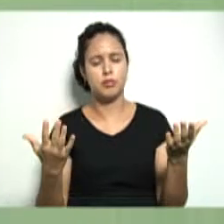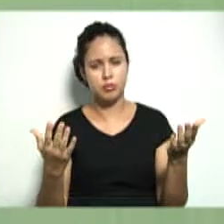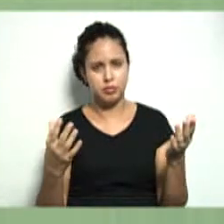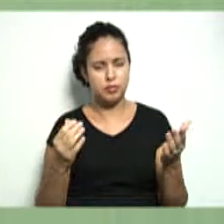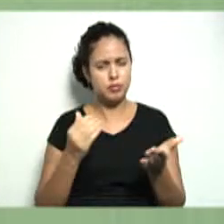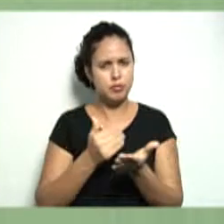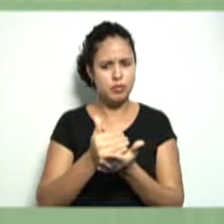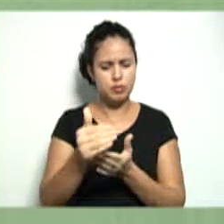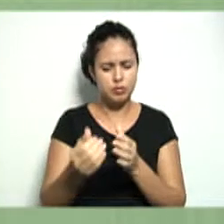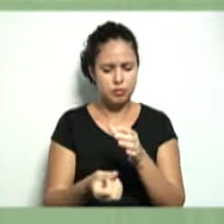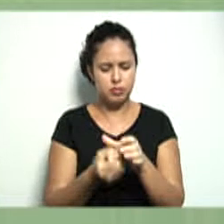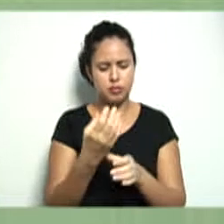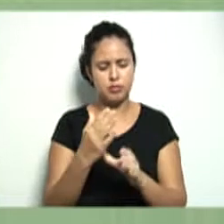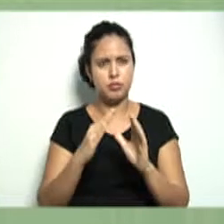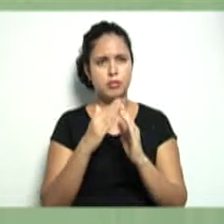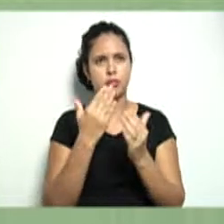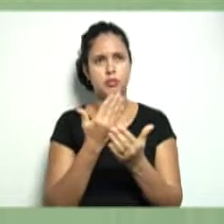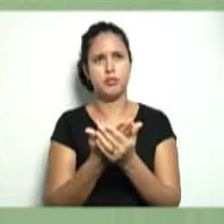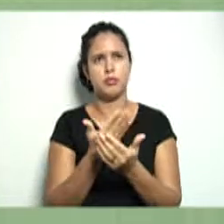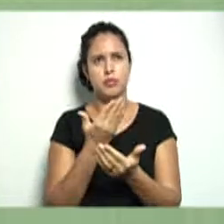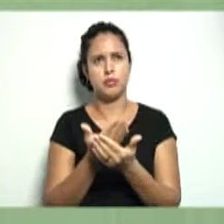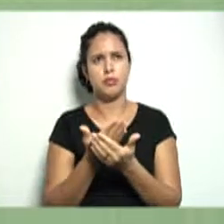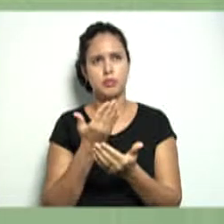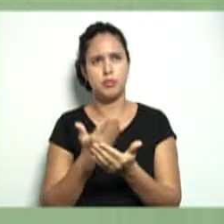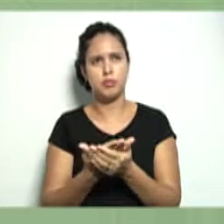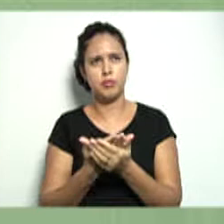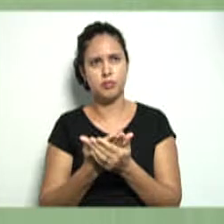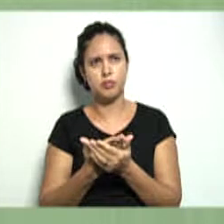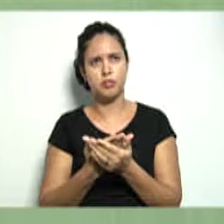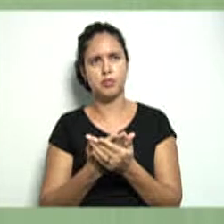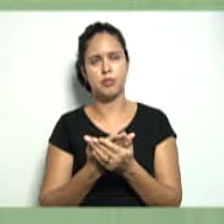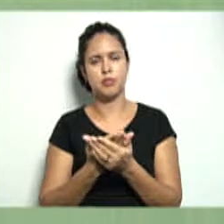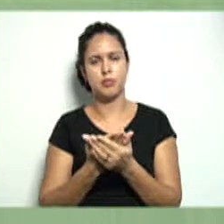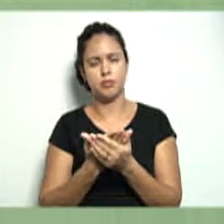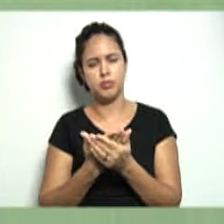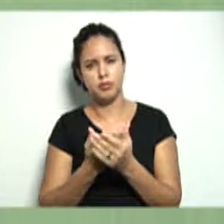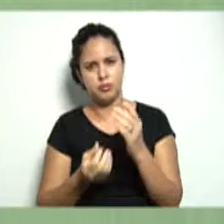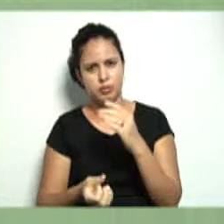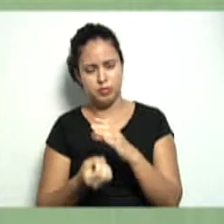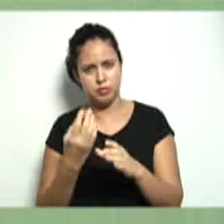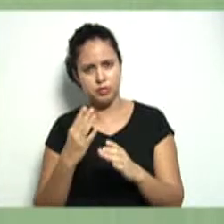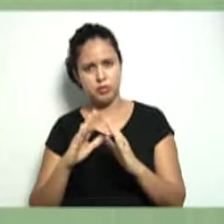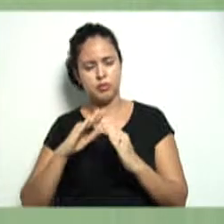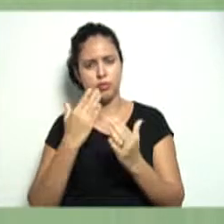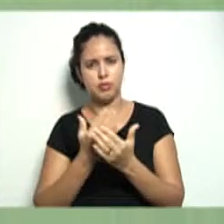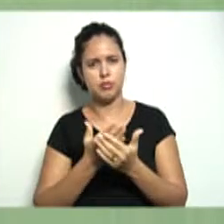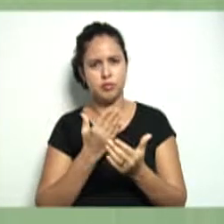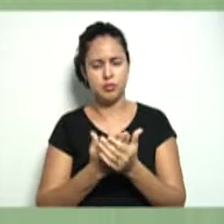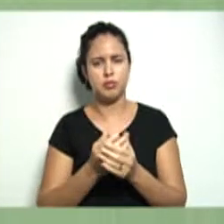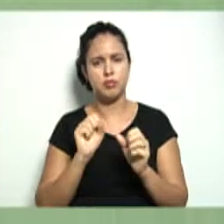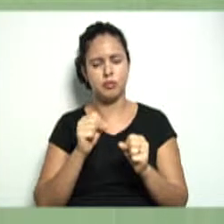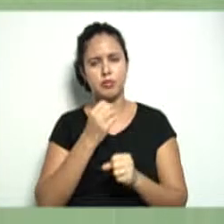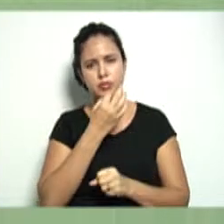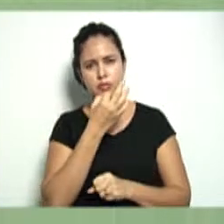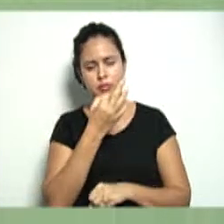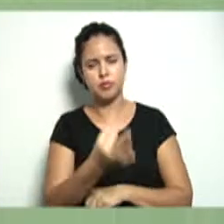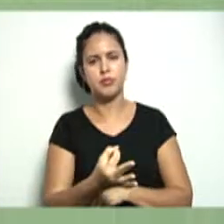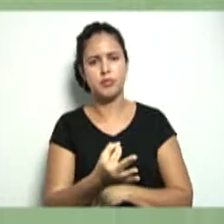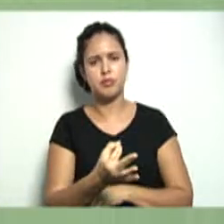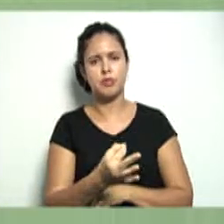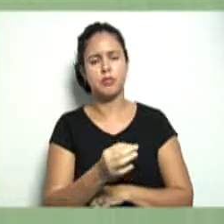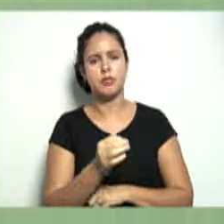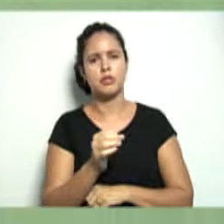surgimento da escola. Esse é o conteúdo da questão. Nós podemos afirmar